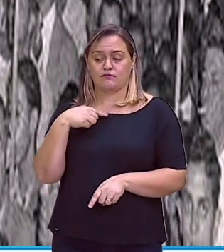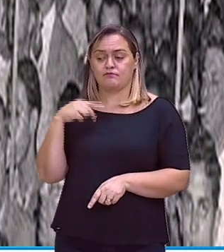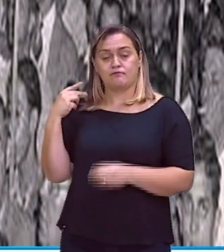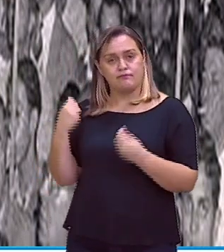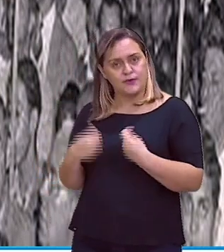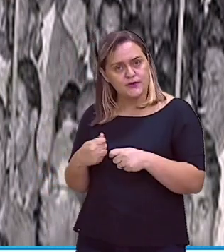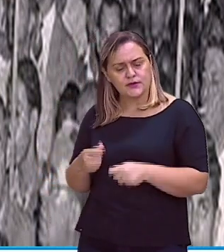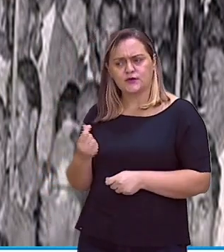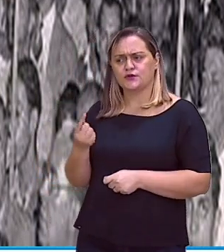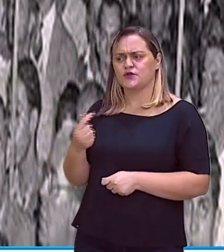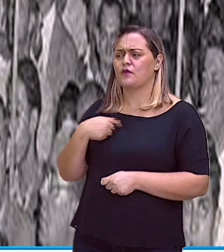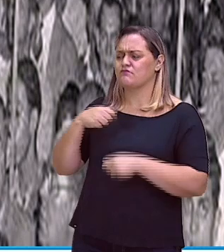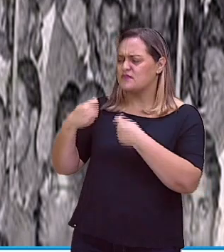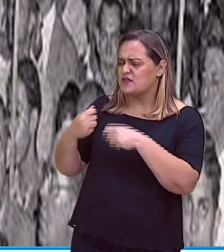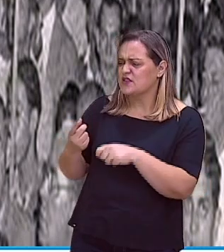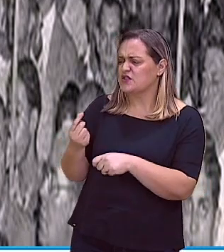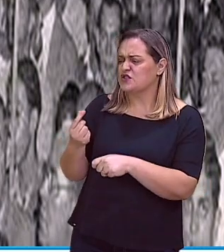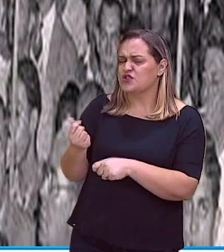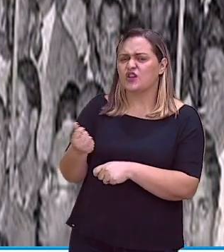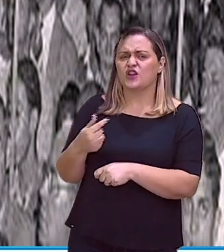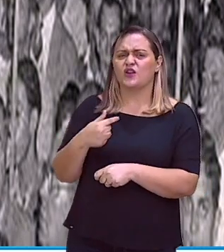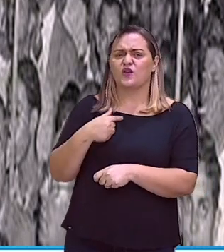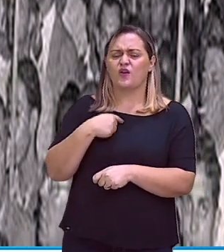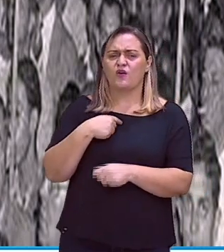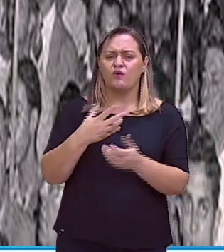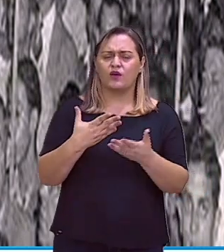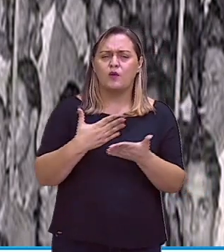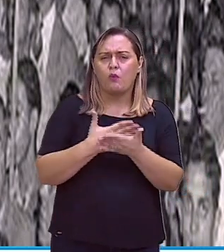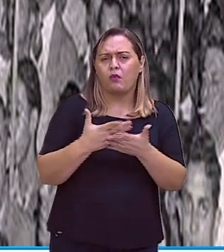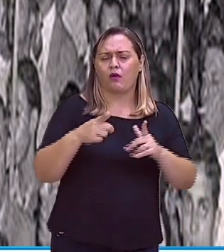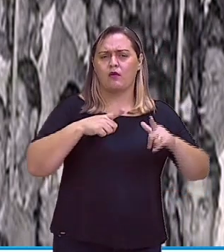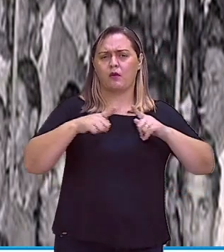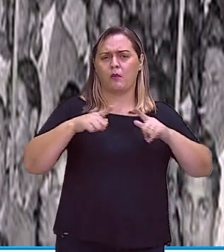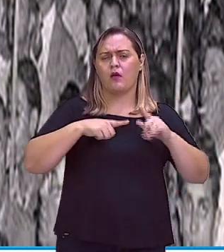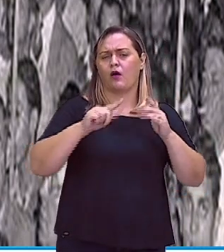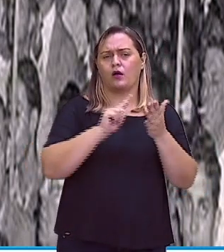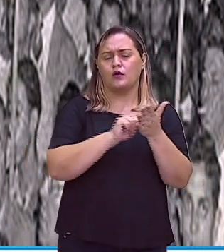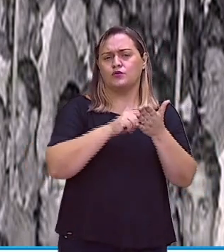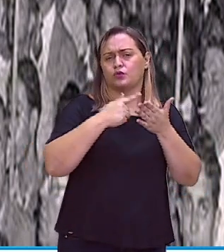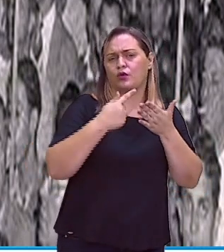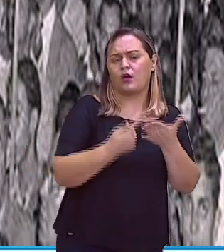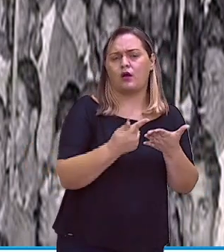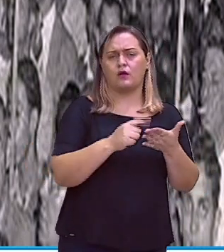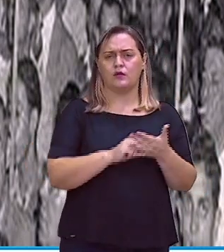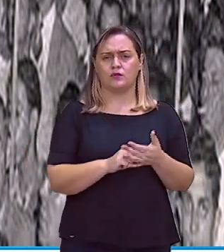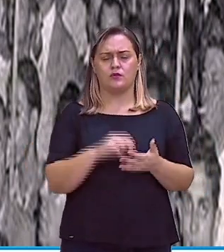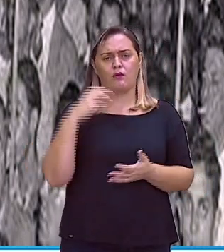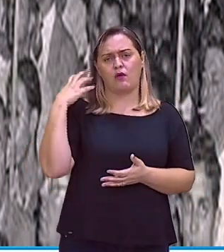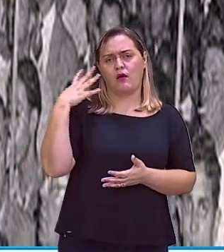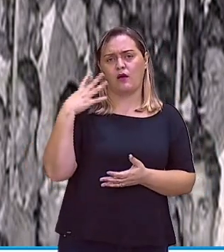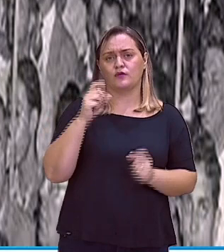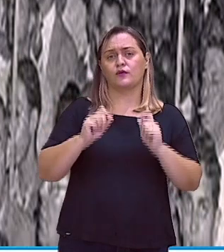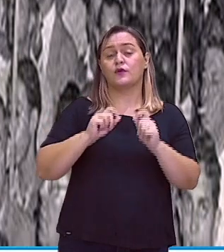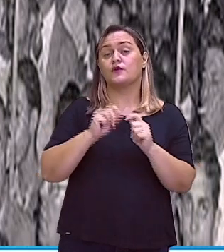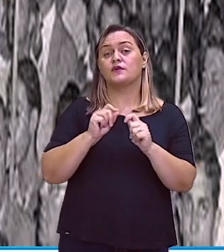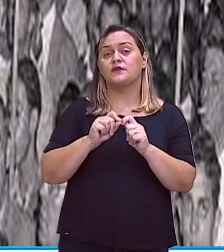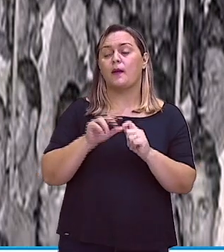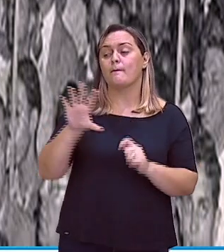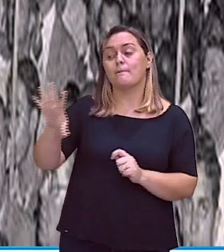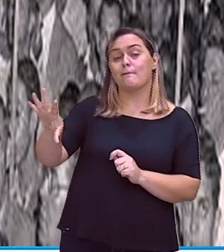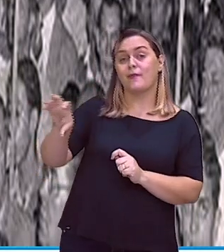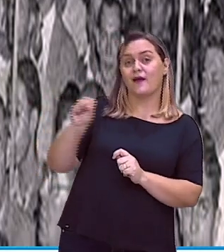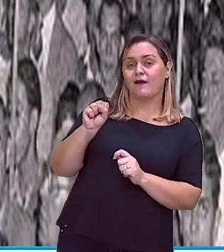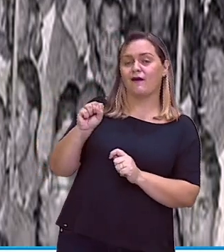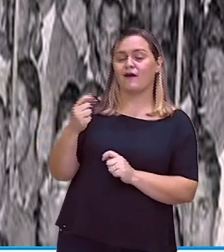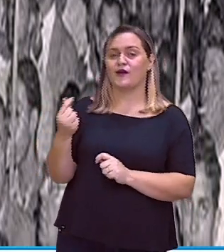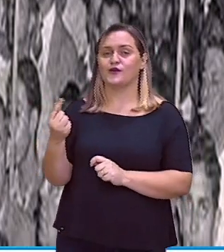se eu quero abrir um jornal uma emissora de rádio que que eu vou fazer pegar o dinheiro do